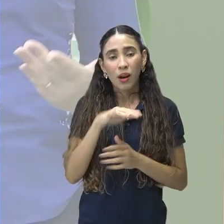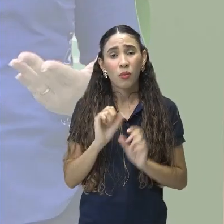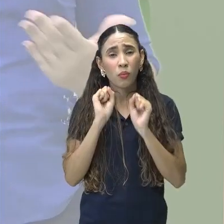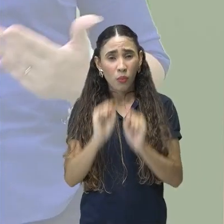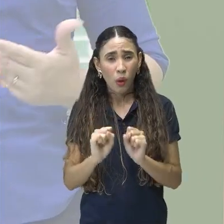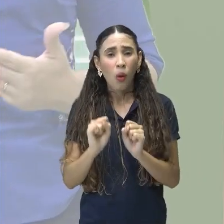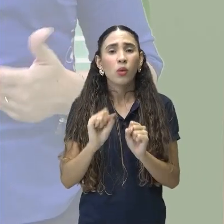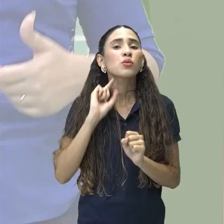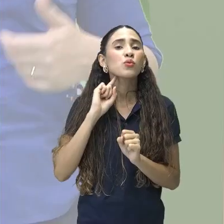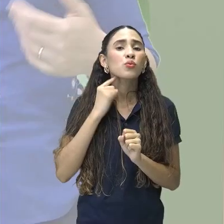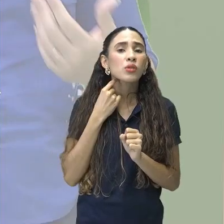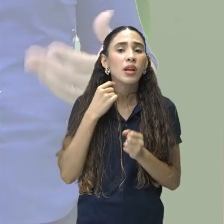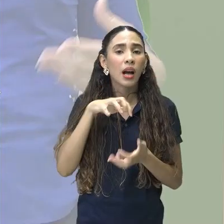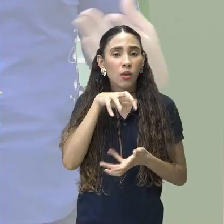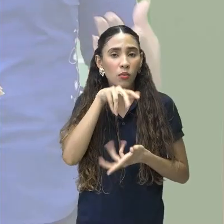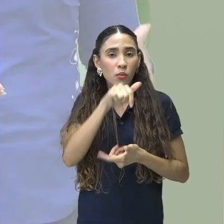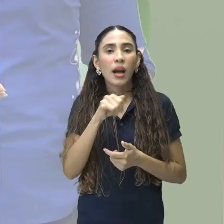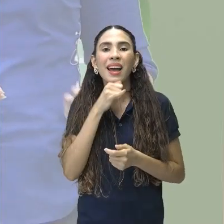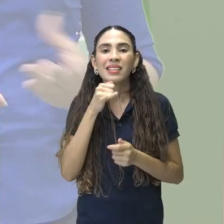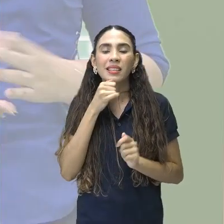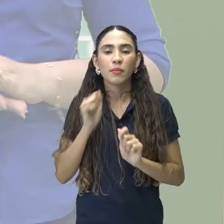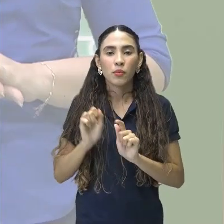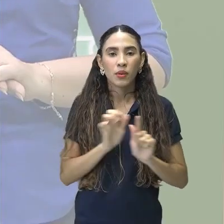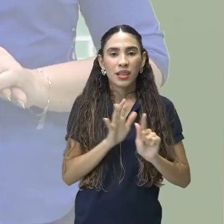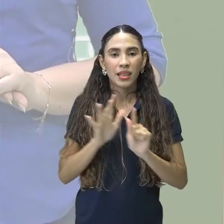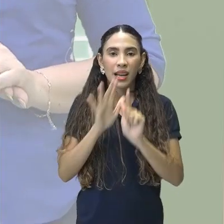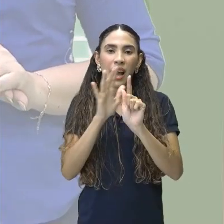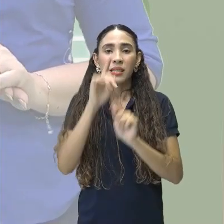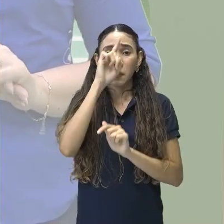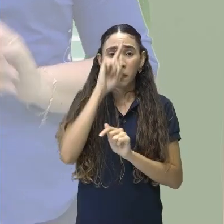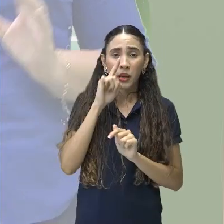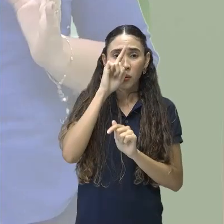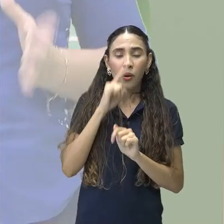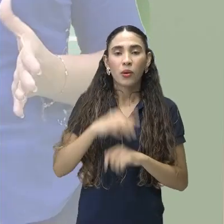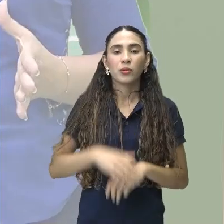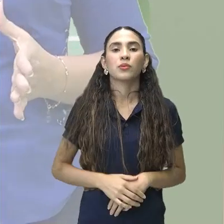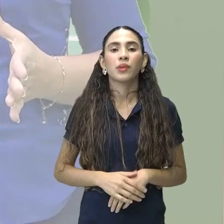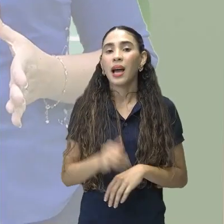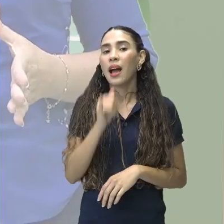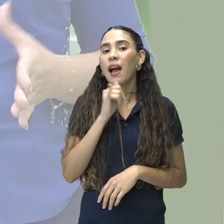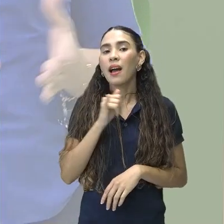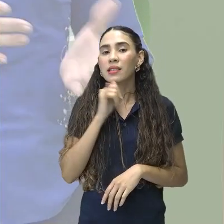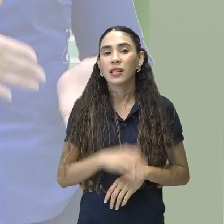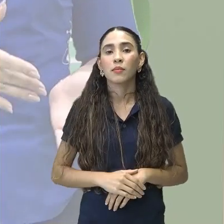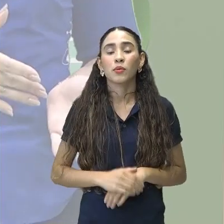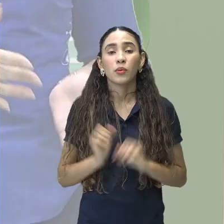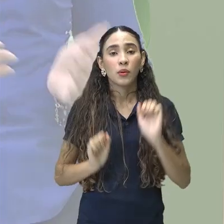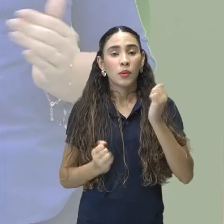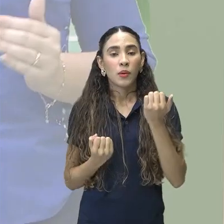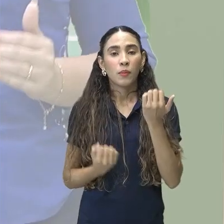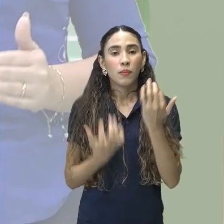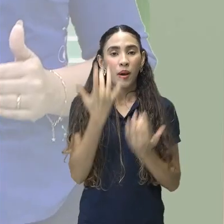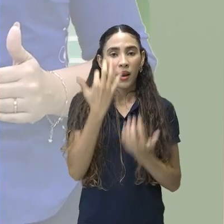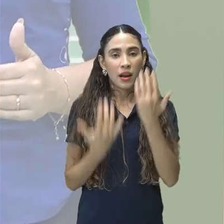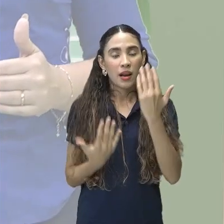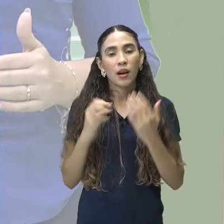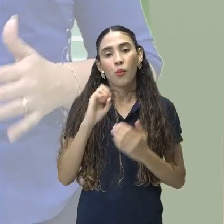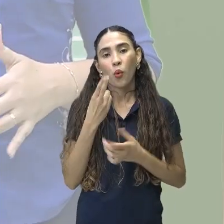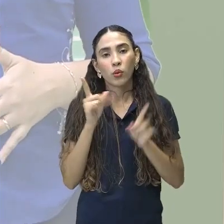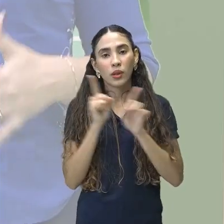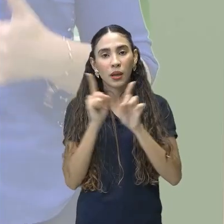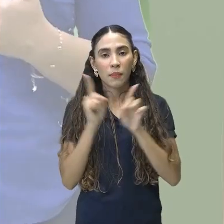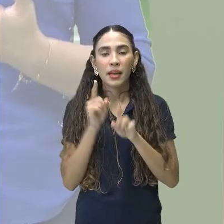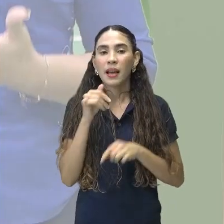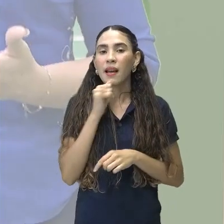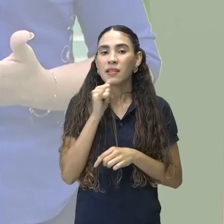a atmosfera quando emitimos gases tóxicos para ela, como, por exemplo, nas queimadas ou através aí